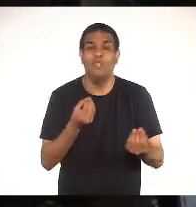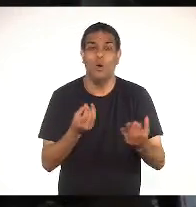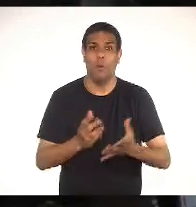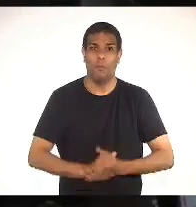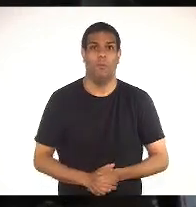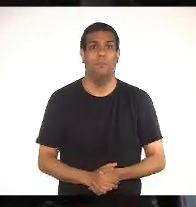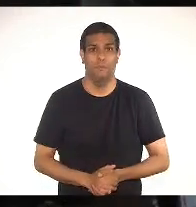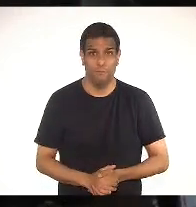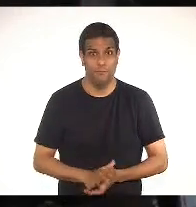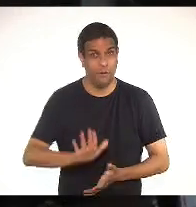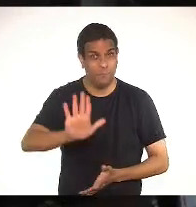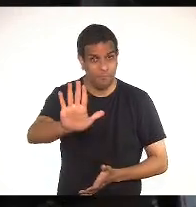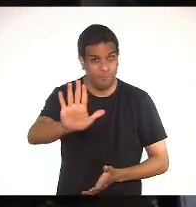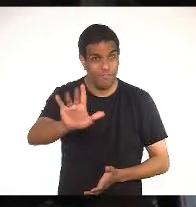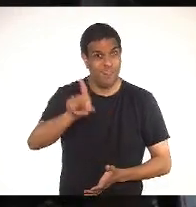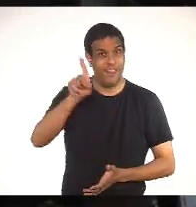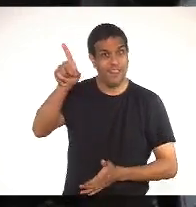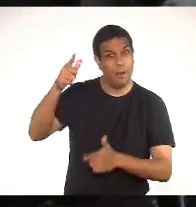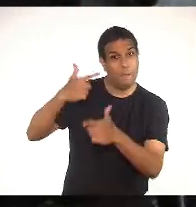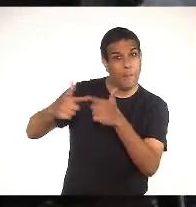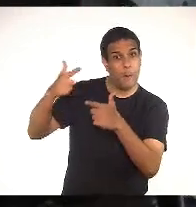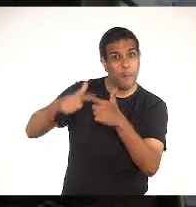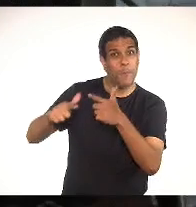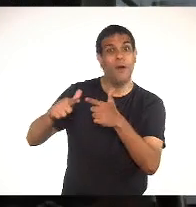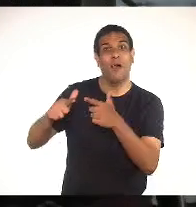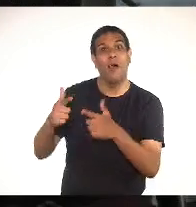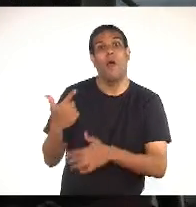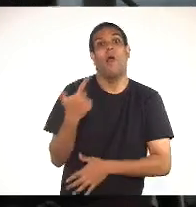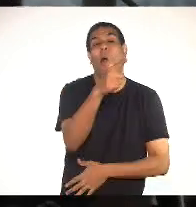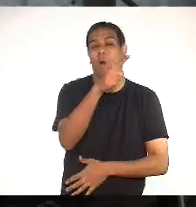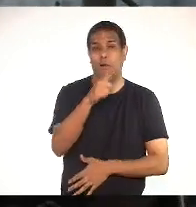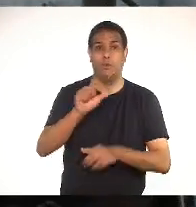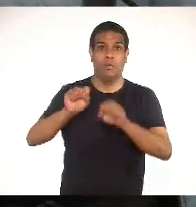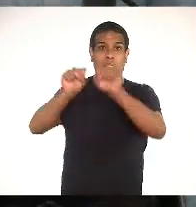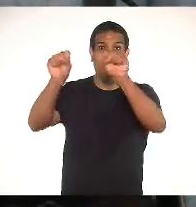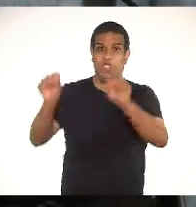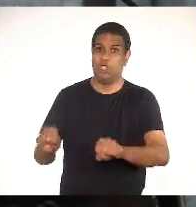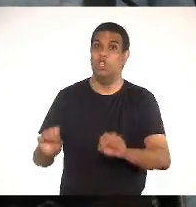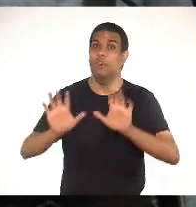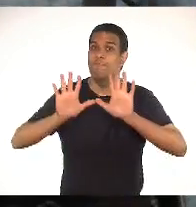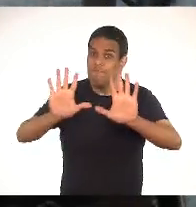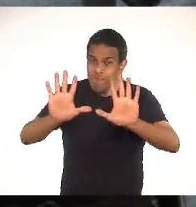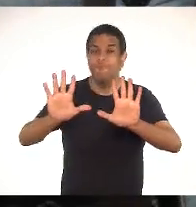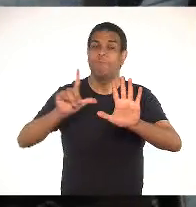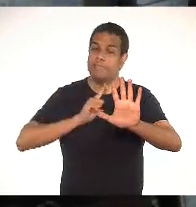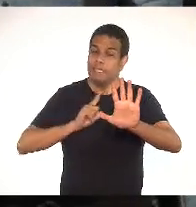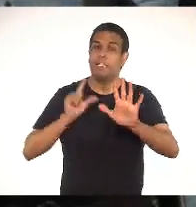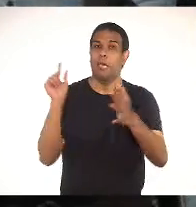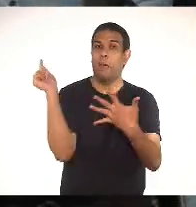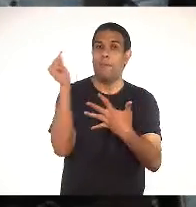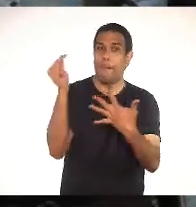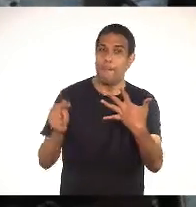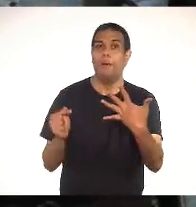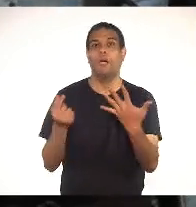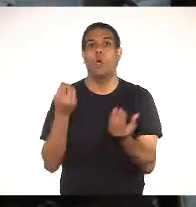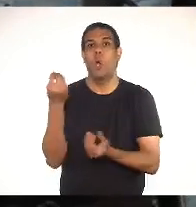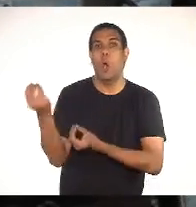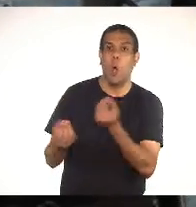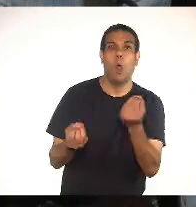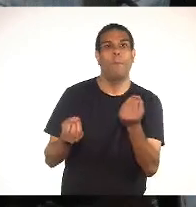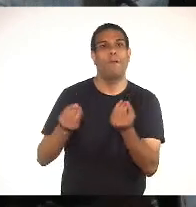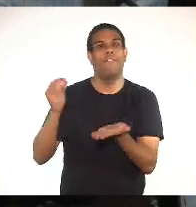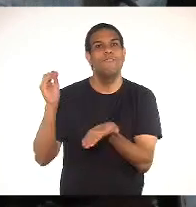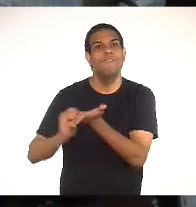Deputado Samuel, o problema lá é mais de comunicação no prédio novo agora. Tem um probleminha num dos